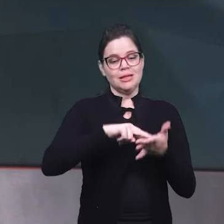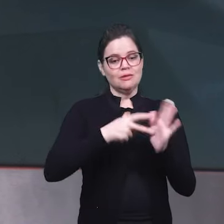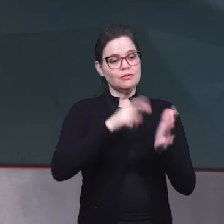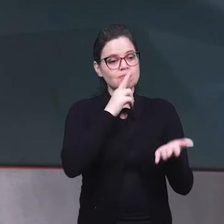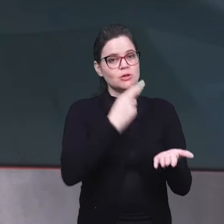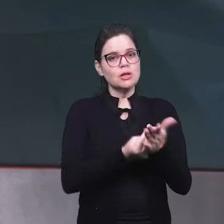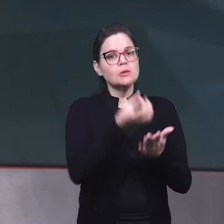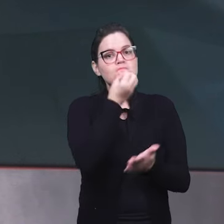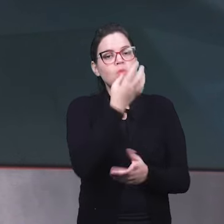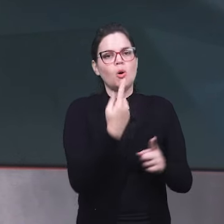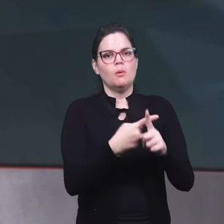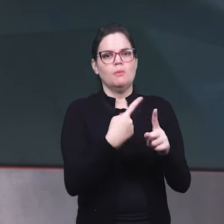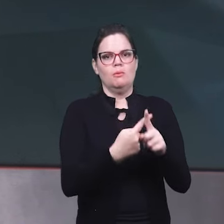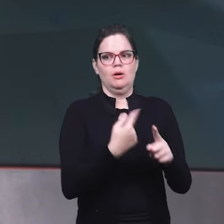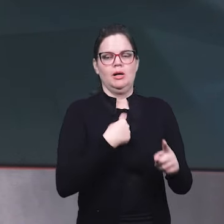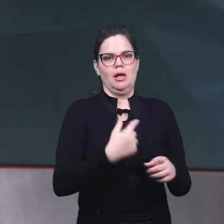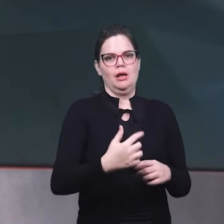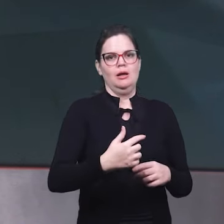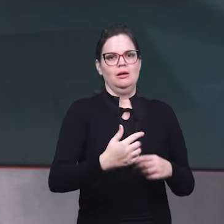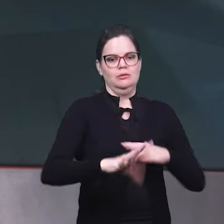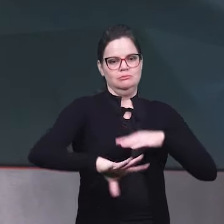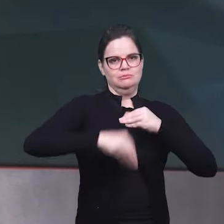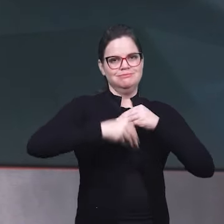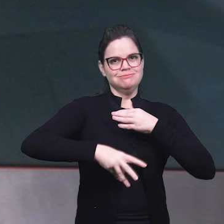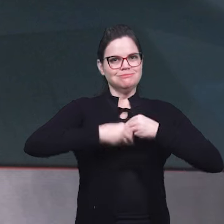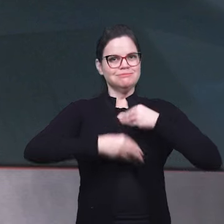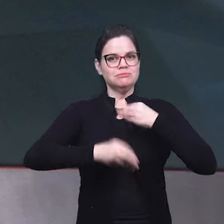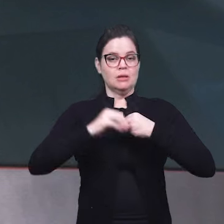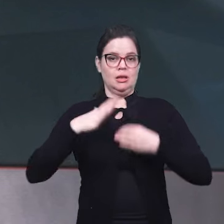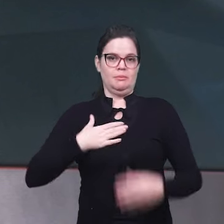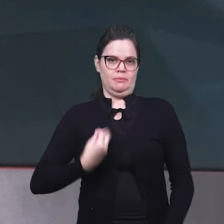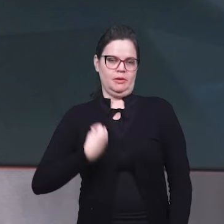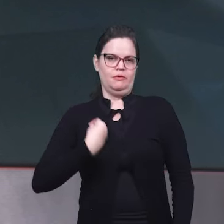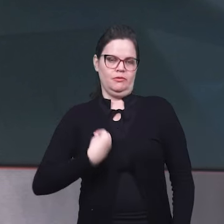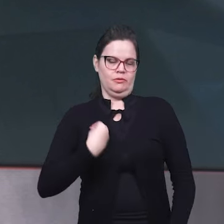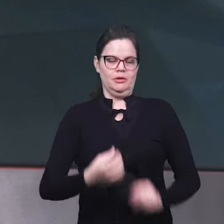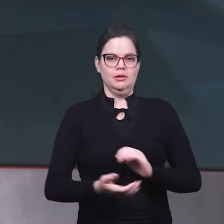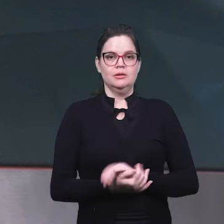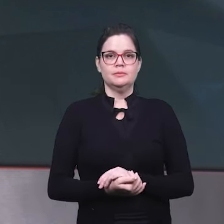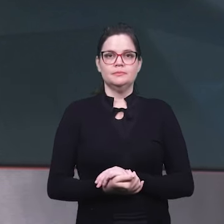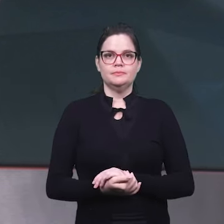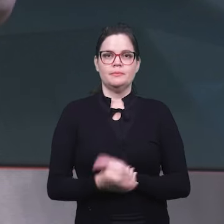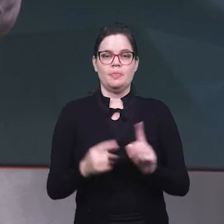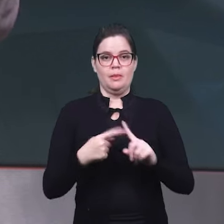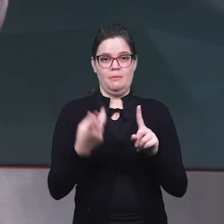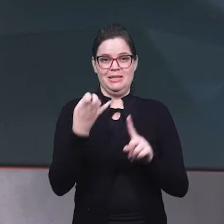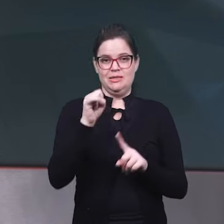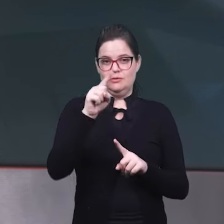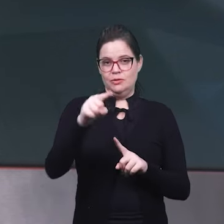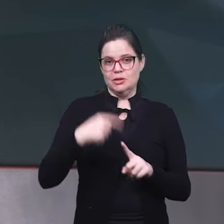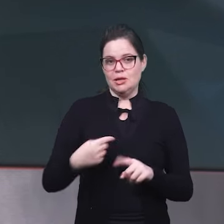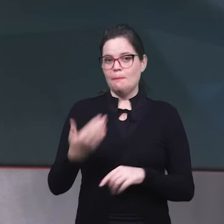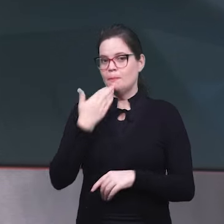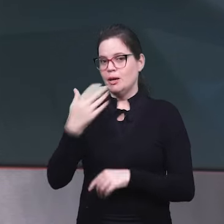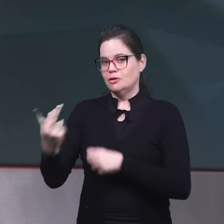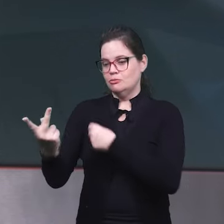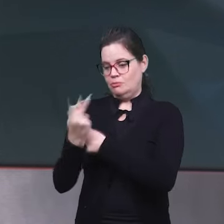sua área. Então, isso vale. Mas se você toma esse dinheiro